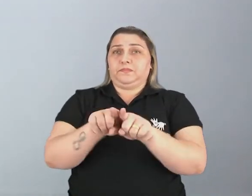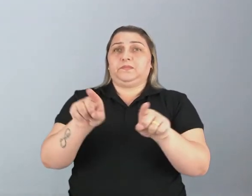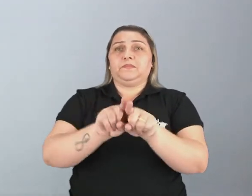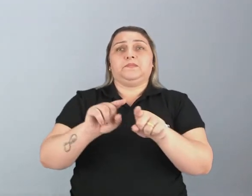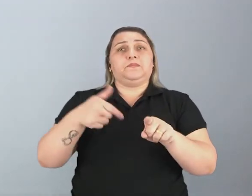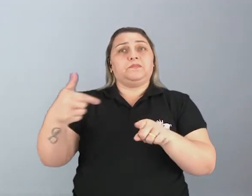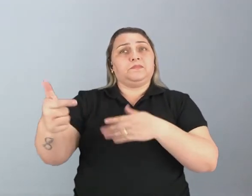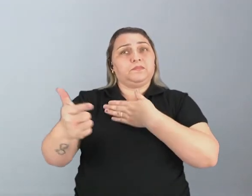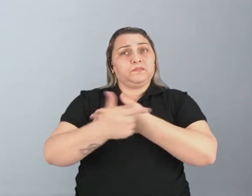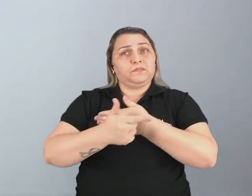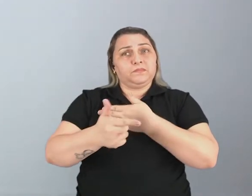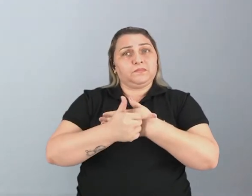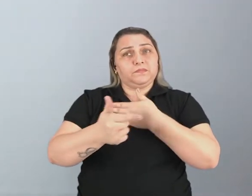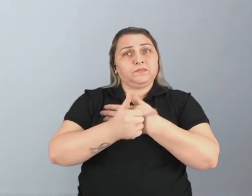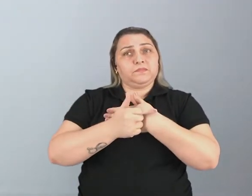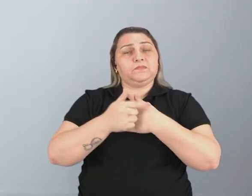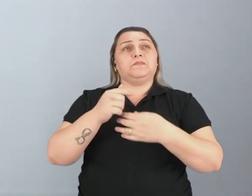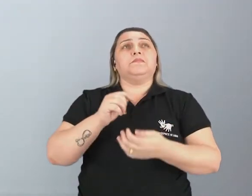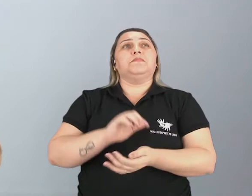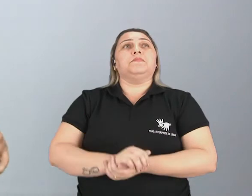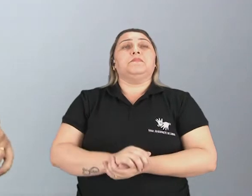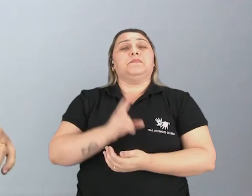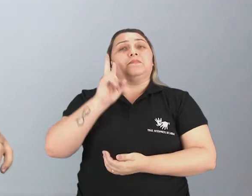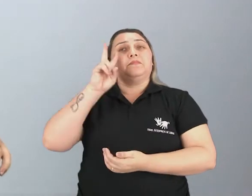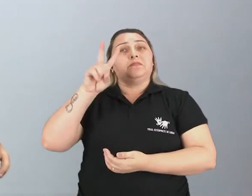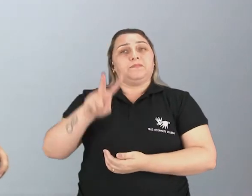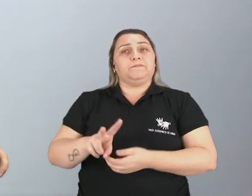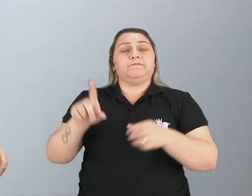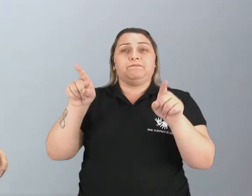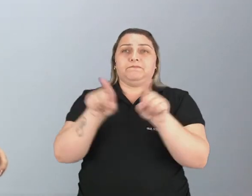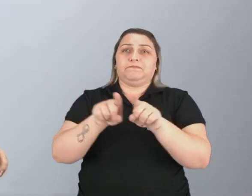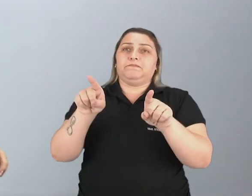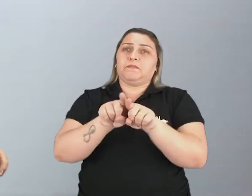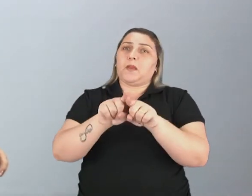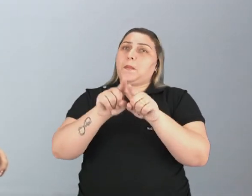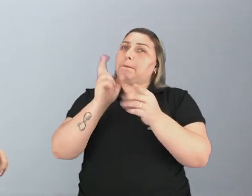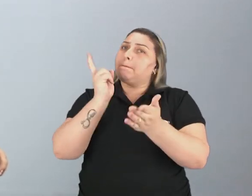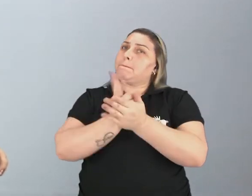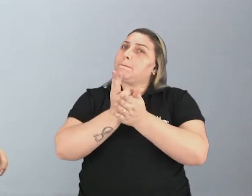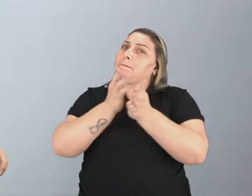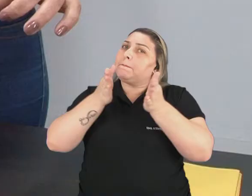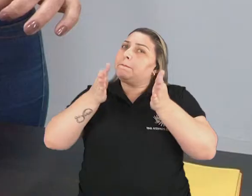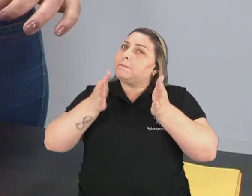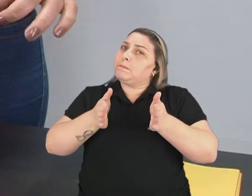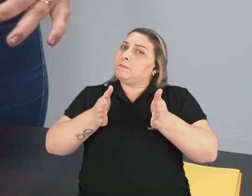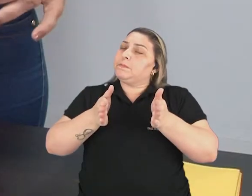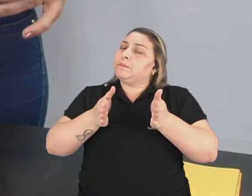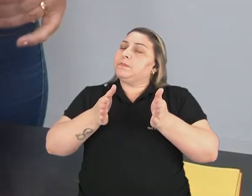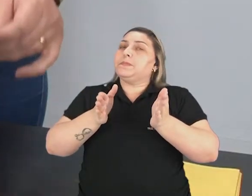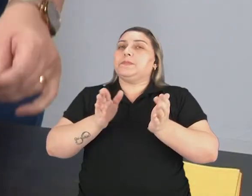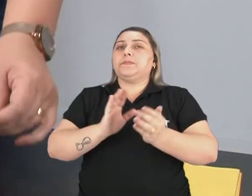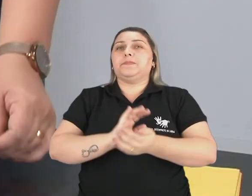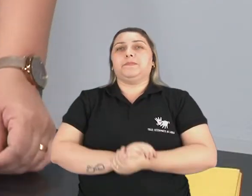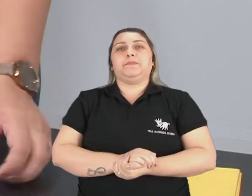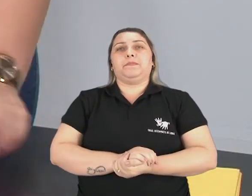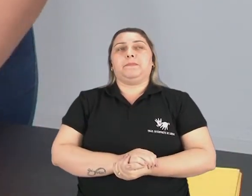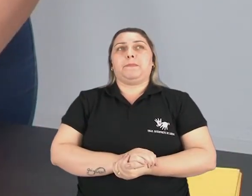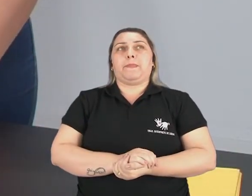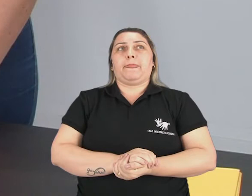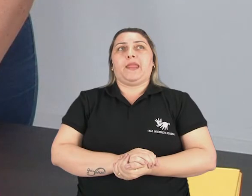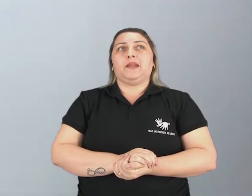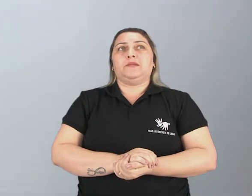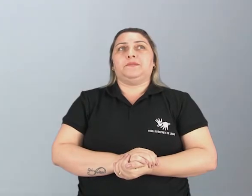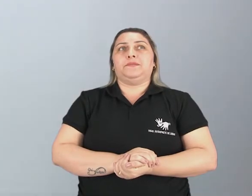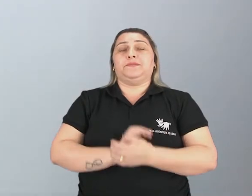outro papel. Você vai observar que também tem o mesmo tamanho, certinho? E esse aqui